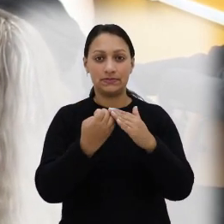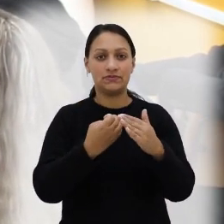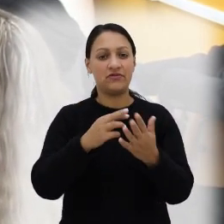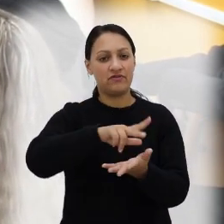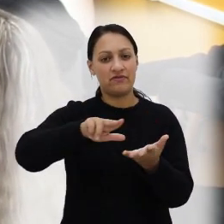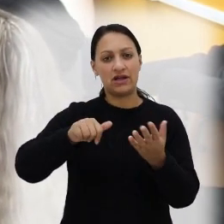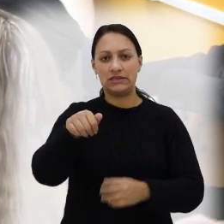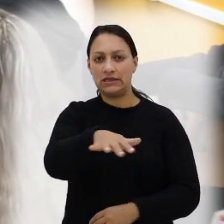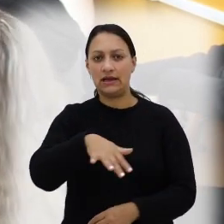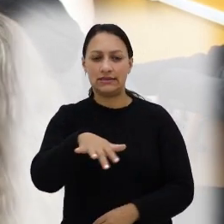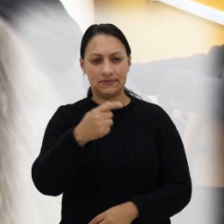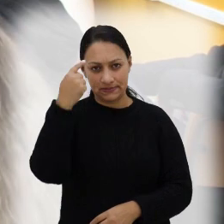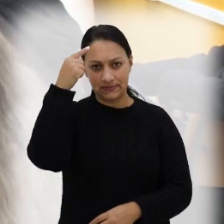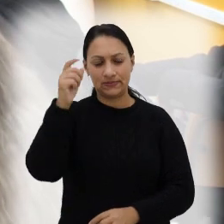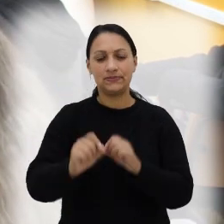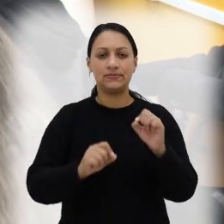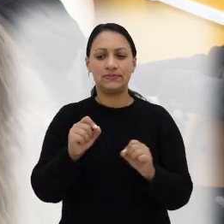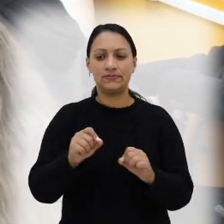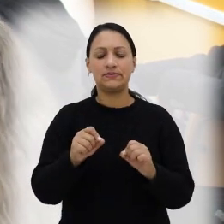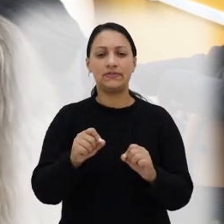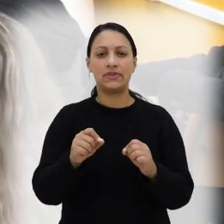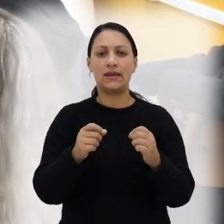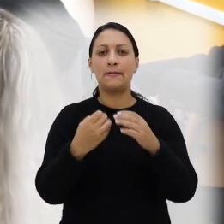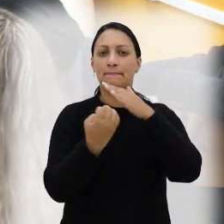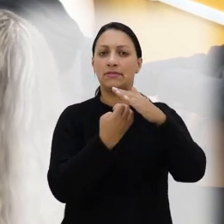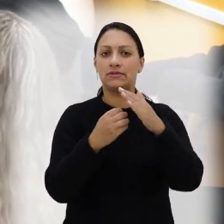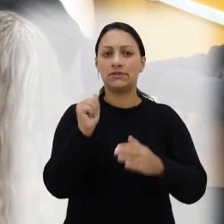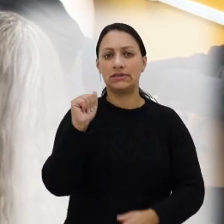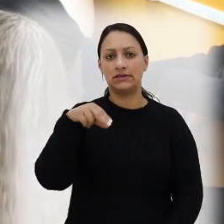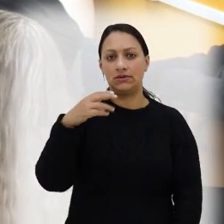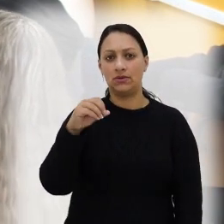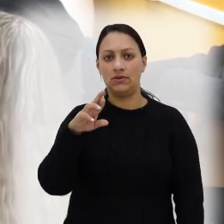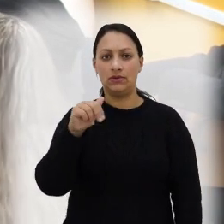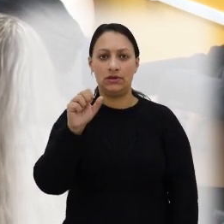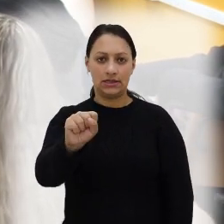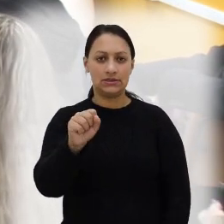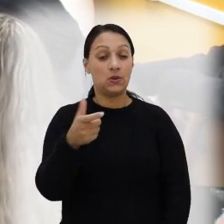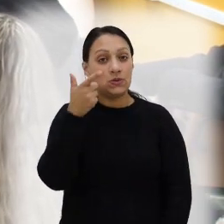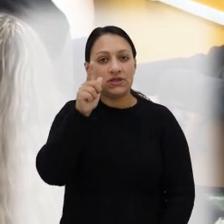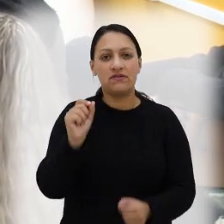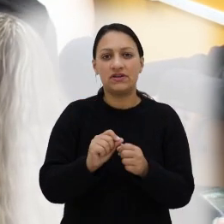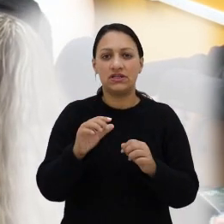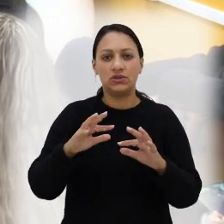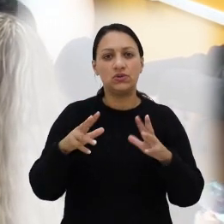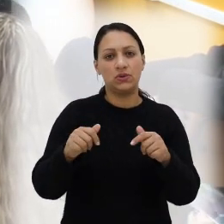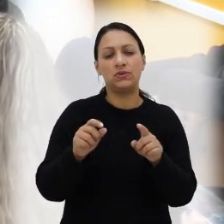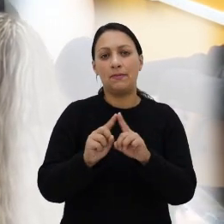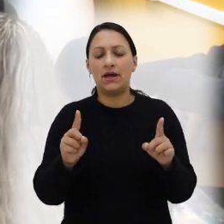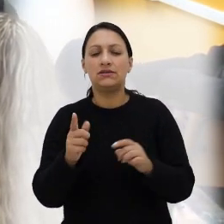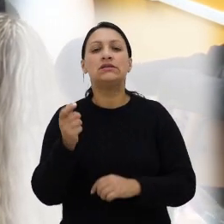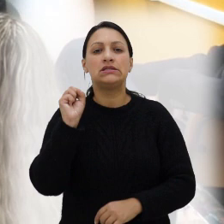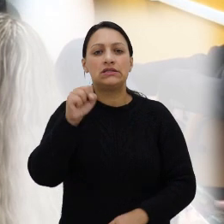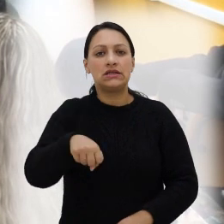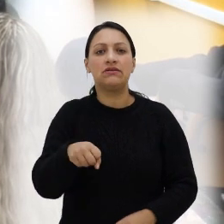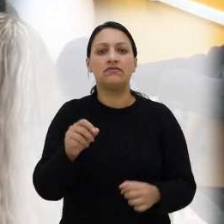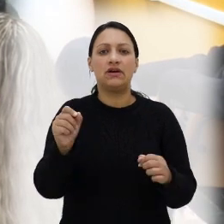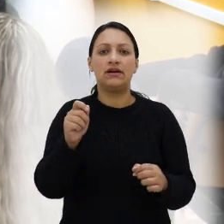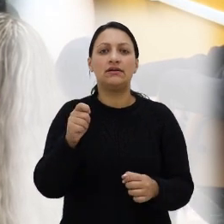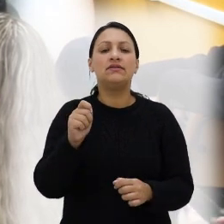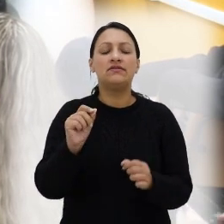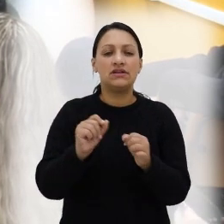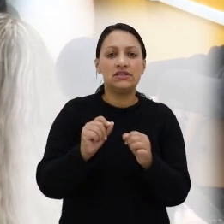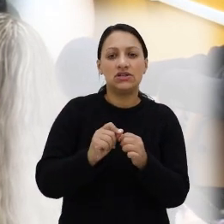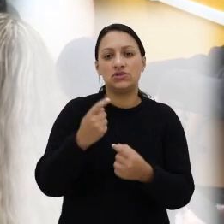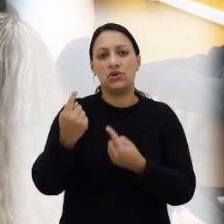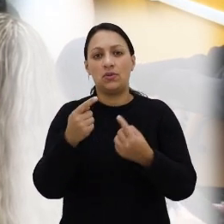ideia realmente, talvez com as empresas âncoras, a gente não consiga fazer POC com todo mundo, mas a gente vai trabalhar, sim, na validação de alguma